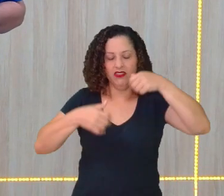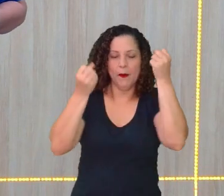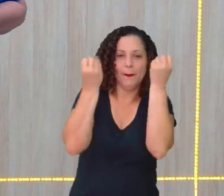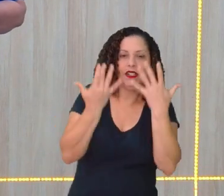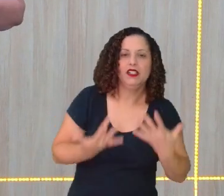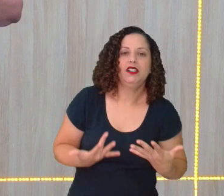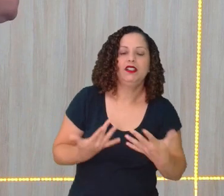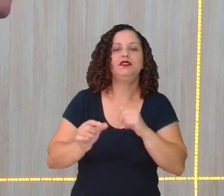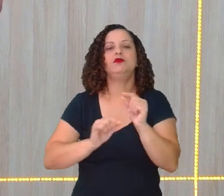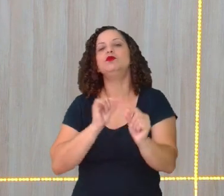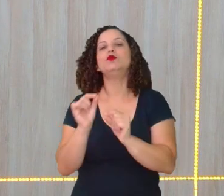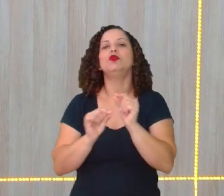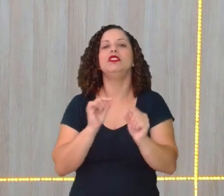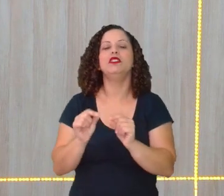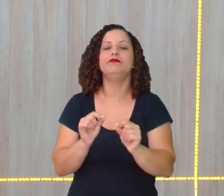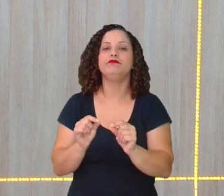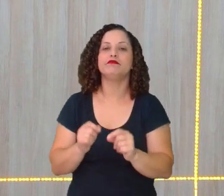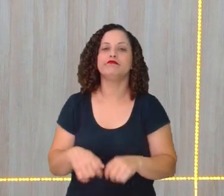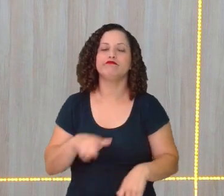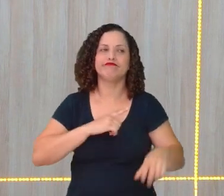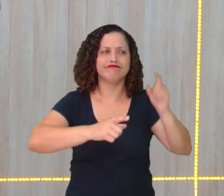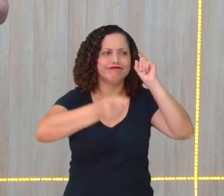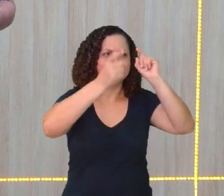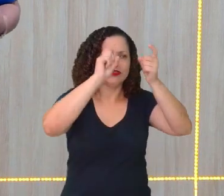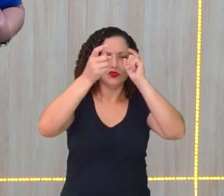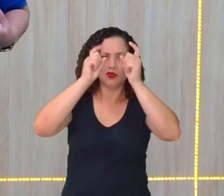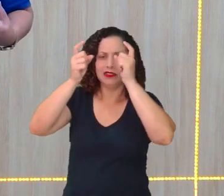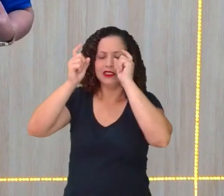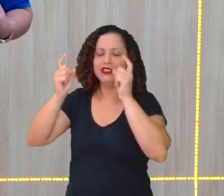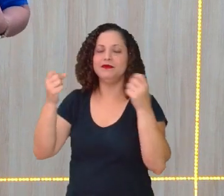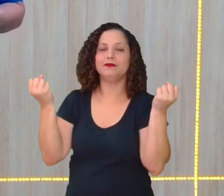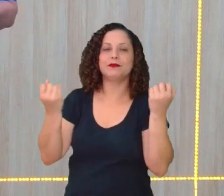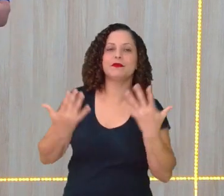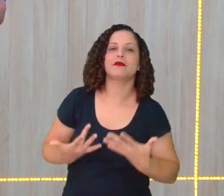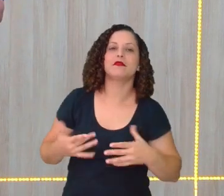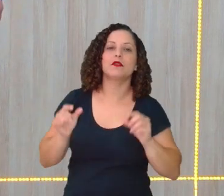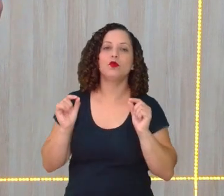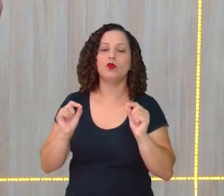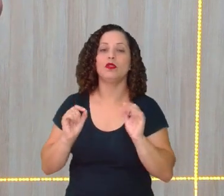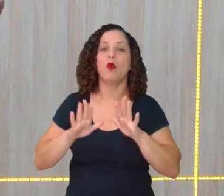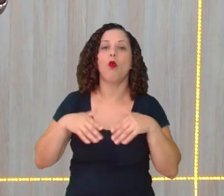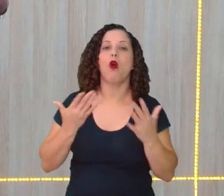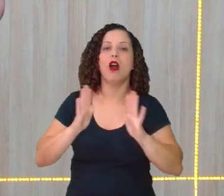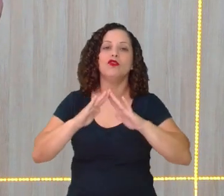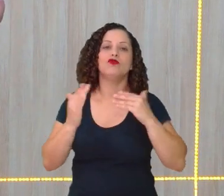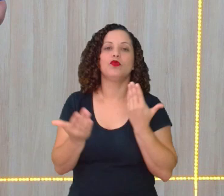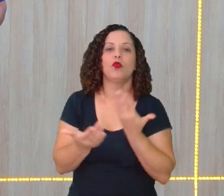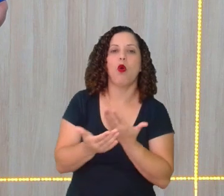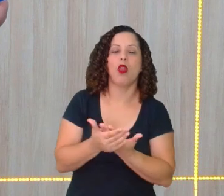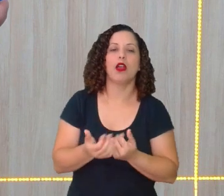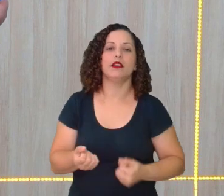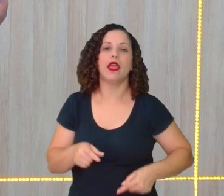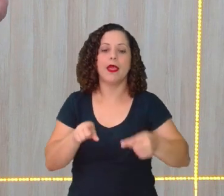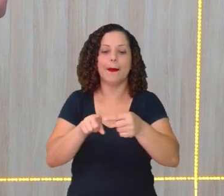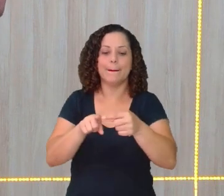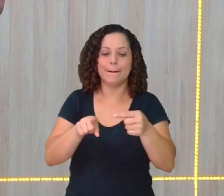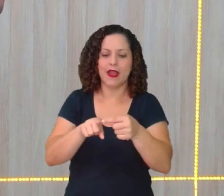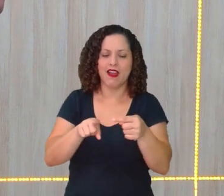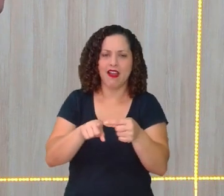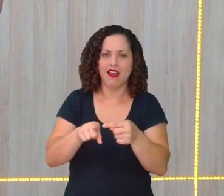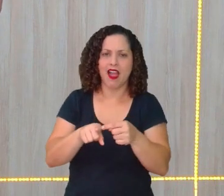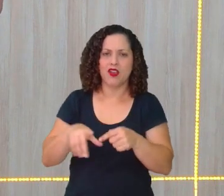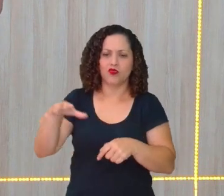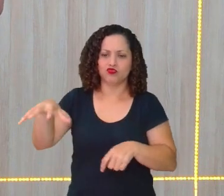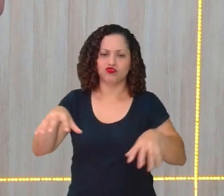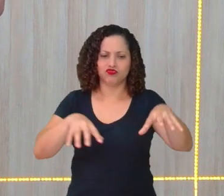né, do que nós estamos discutindo, contando para a gente aí a escola de vocês, em que bairro está localizado. É